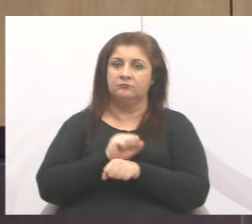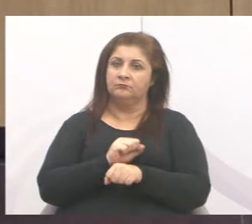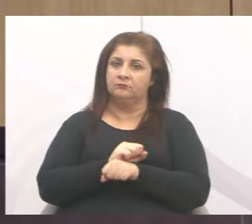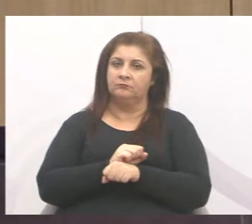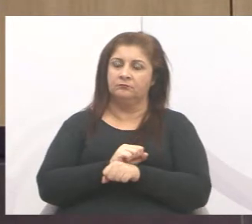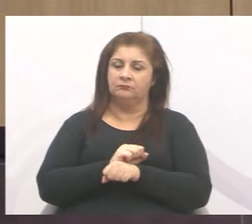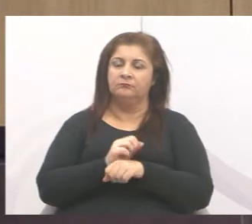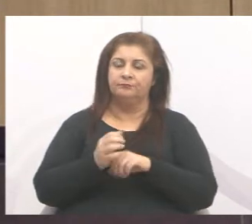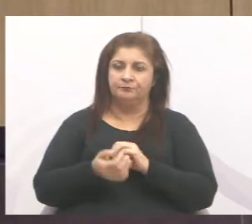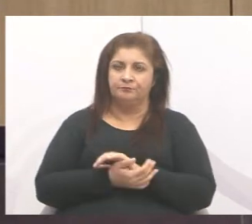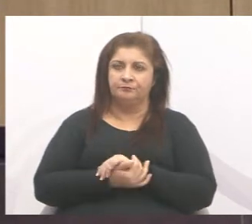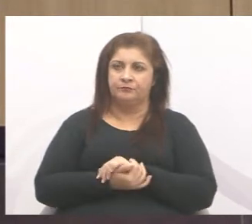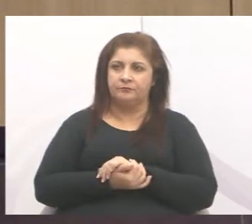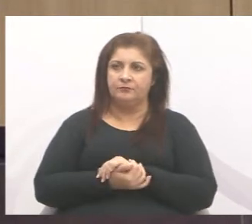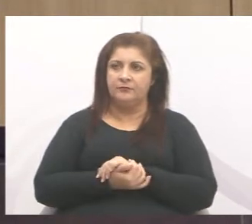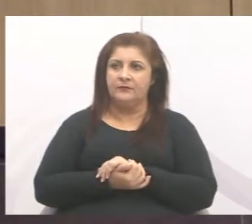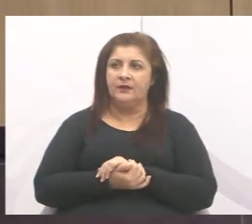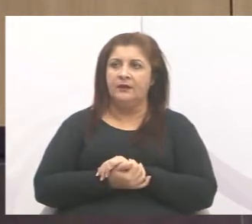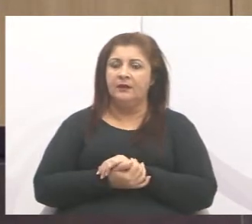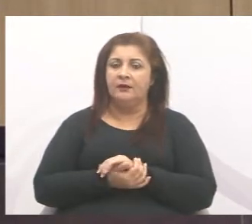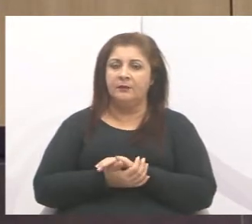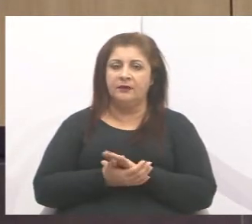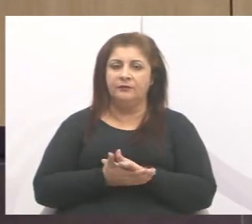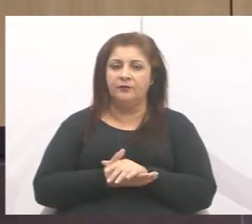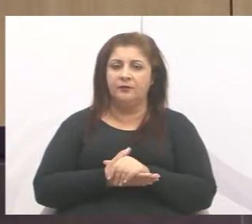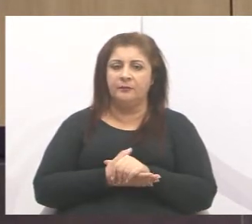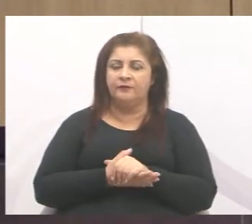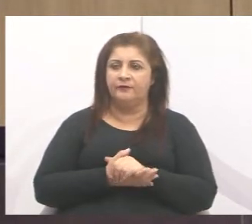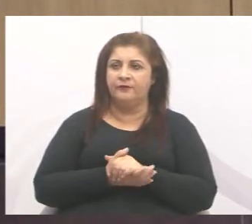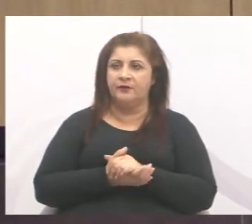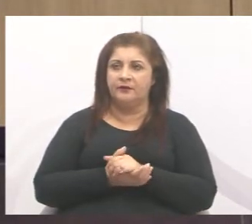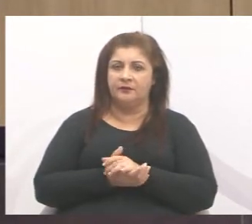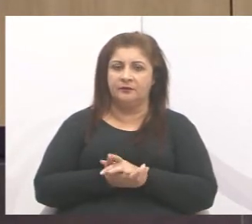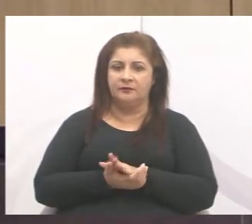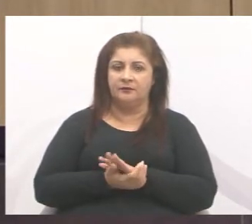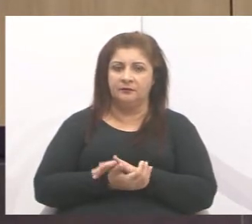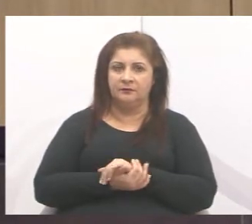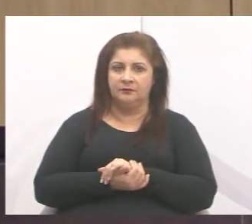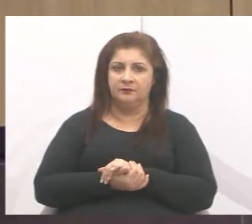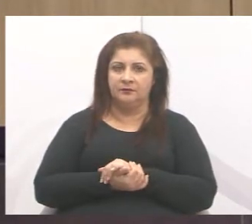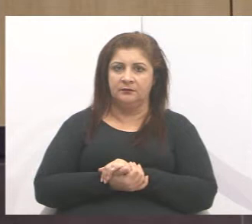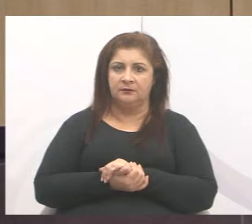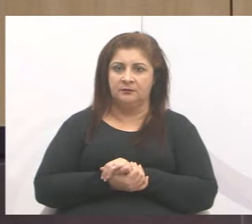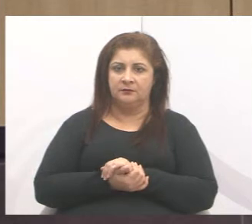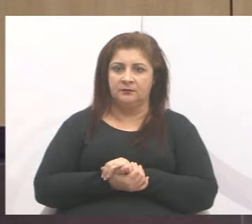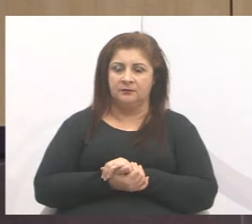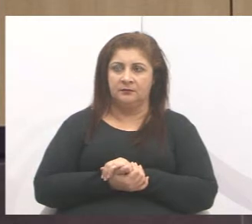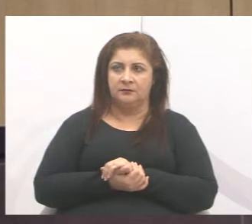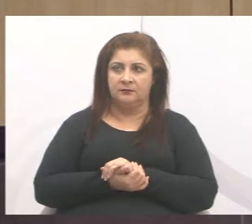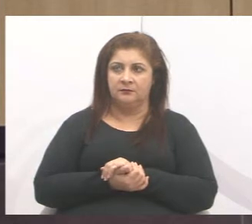sua pergunta para perguntar. Abro a palavra aos vereadores.